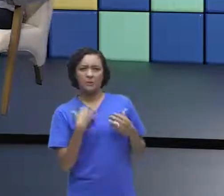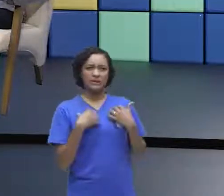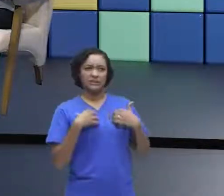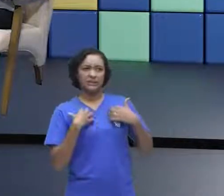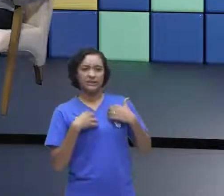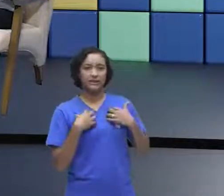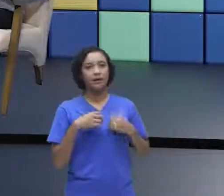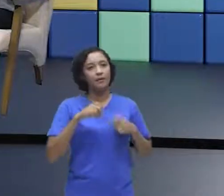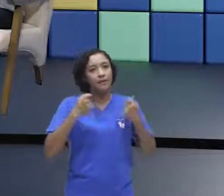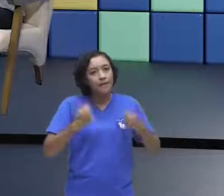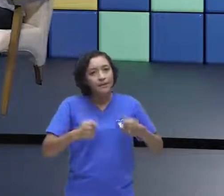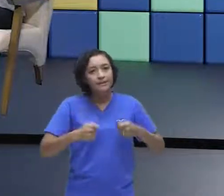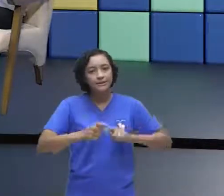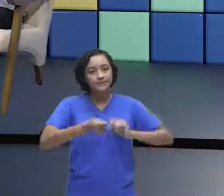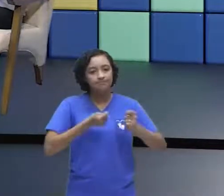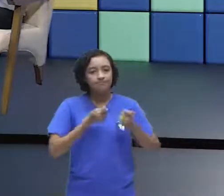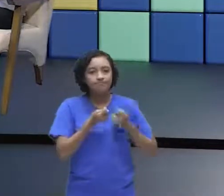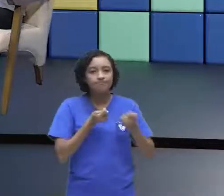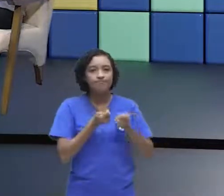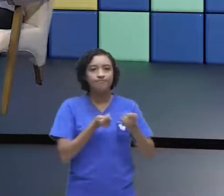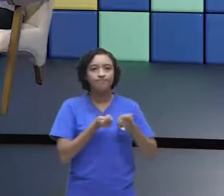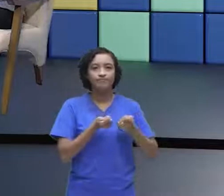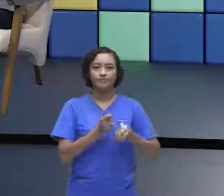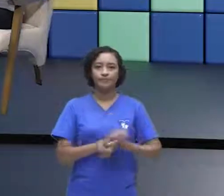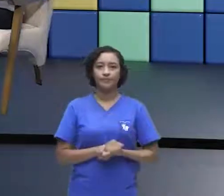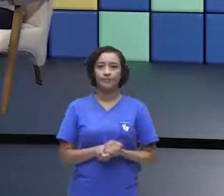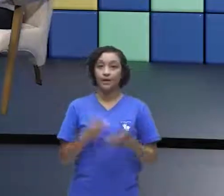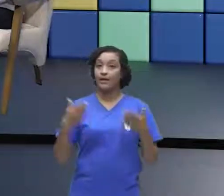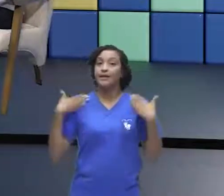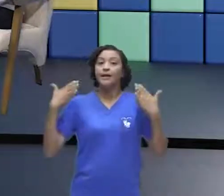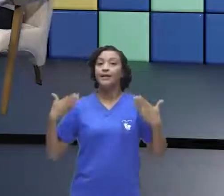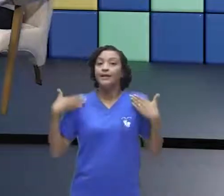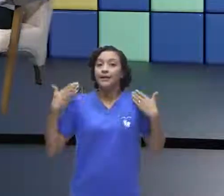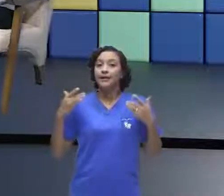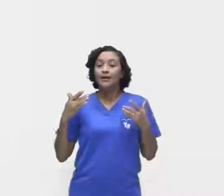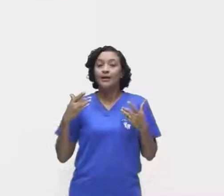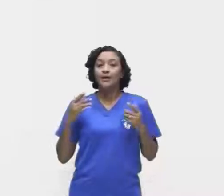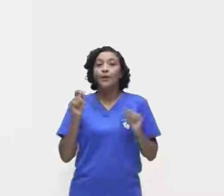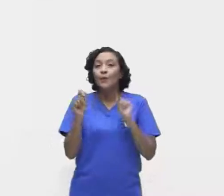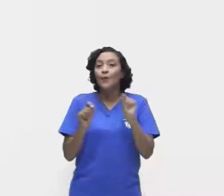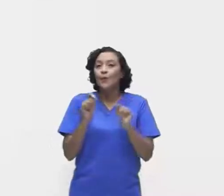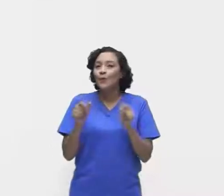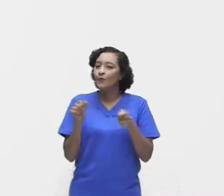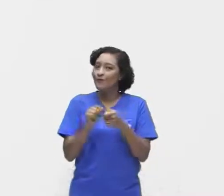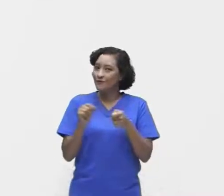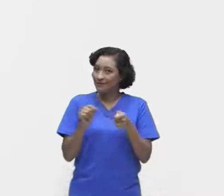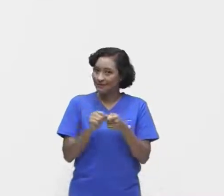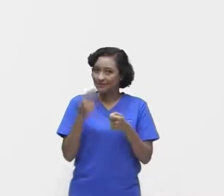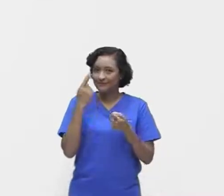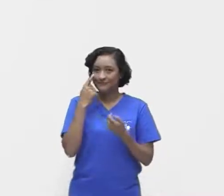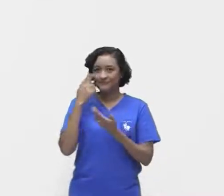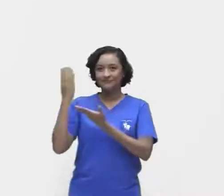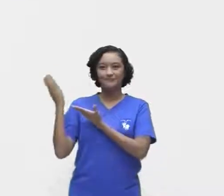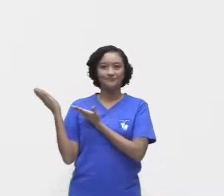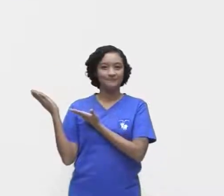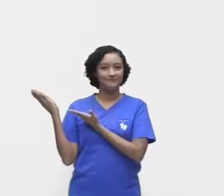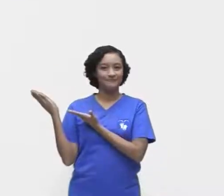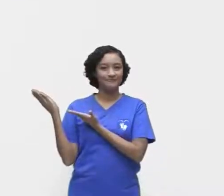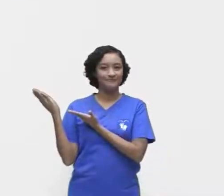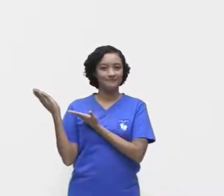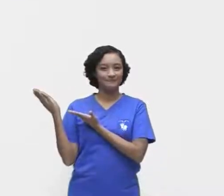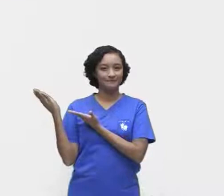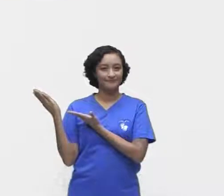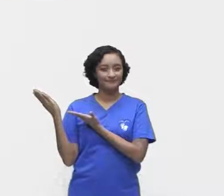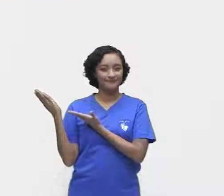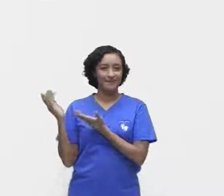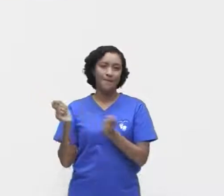mais. Isso. Entendi. Legal. E na alegria, o que a gente pode fazer? Na alegria a gente vai fazer tanta coisa legal, né? Olha